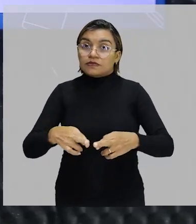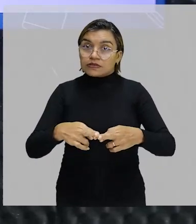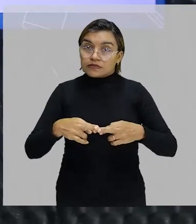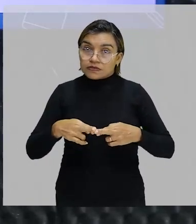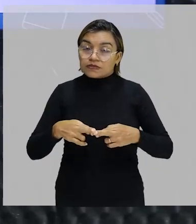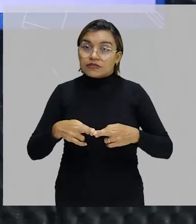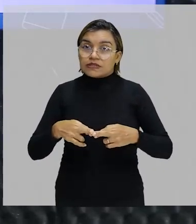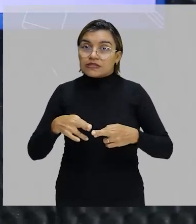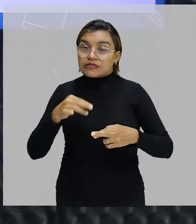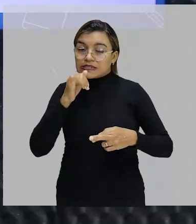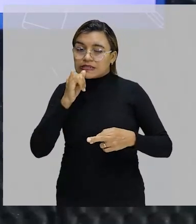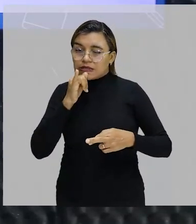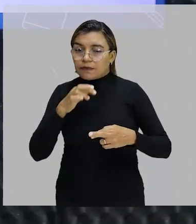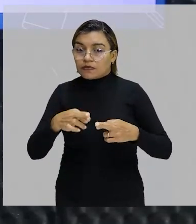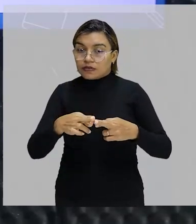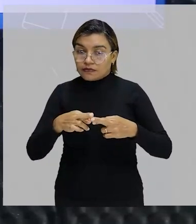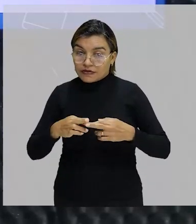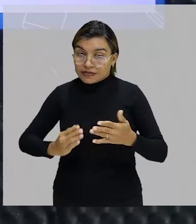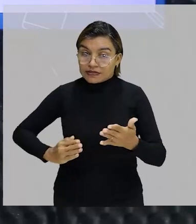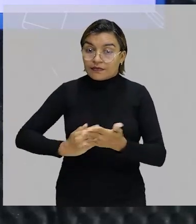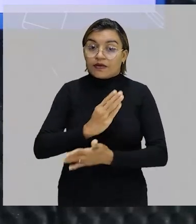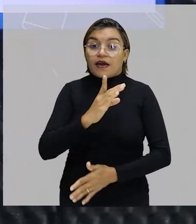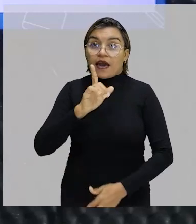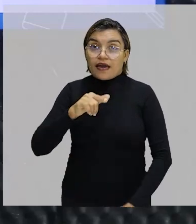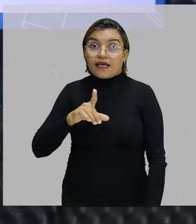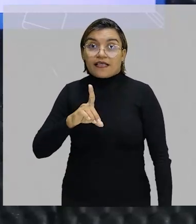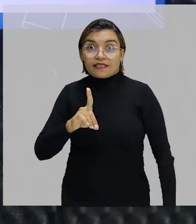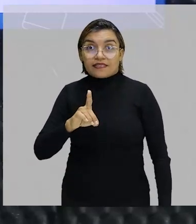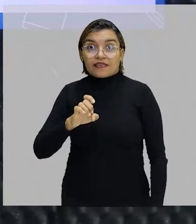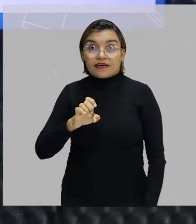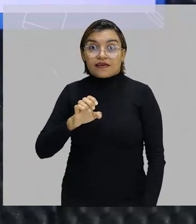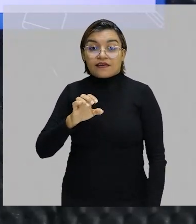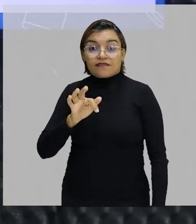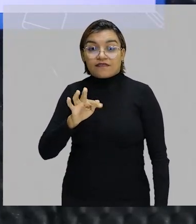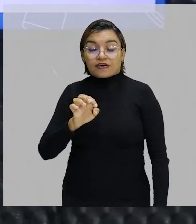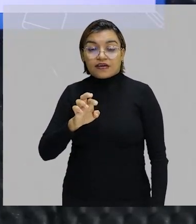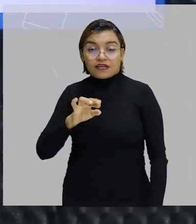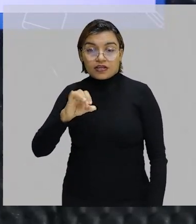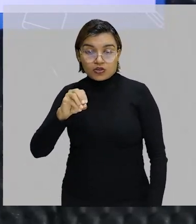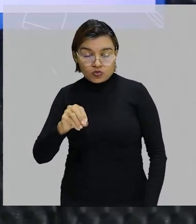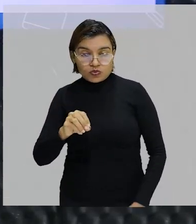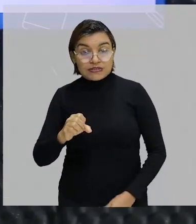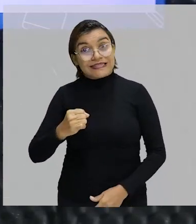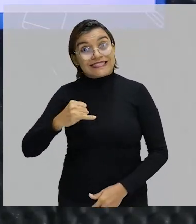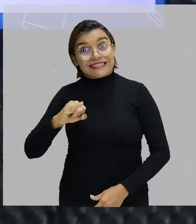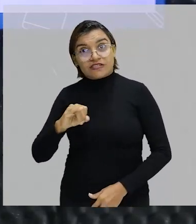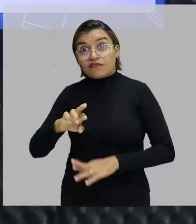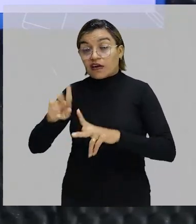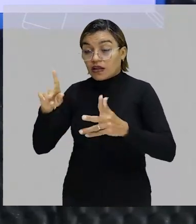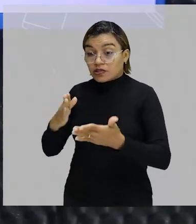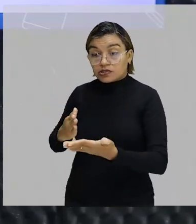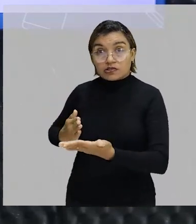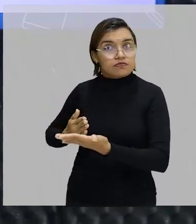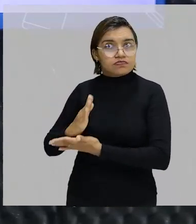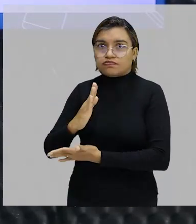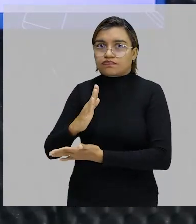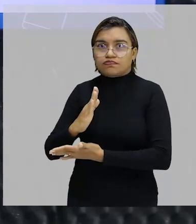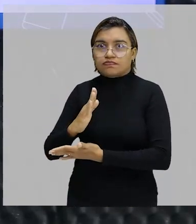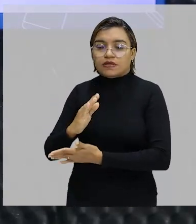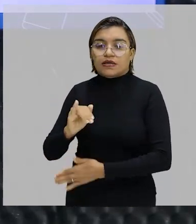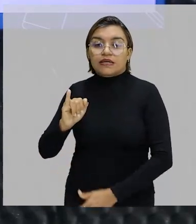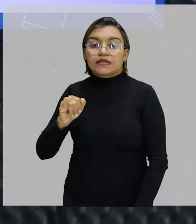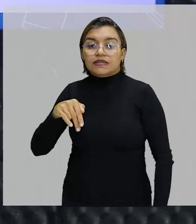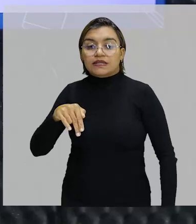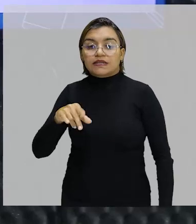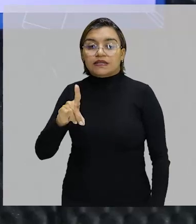que foi aprovado. Beleza, conseguimos ganhar isso aqui. E, por outro lado, se for indeferido, significa que não